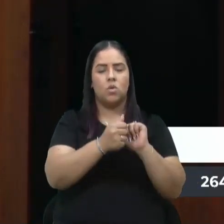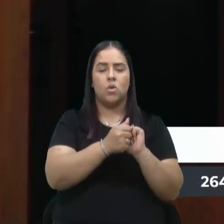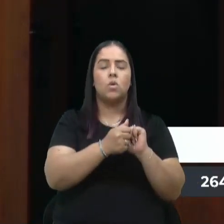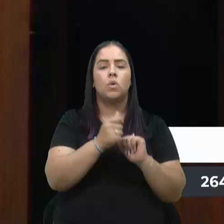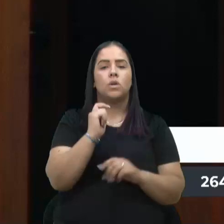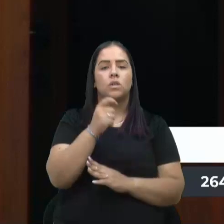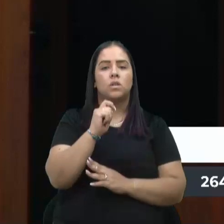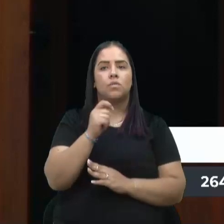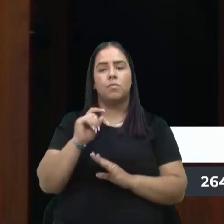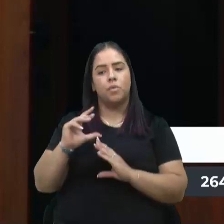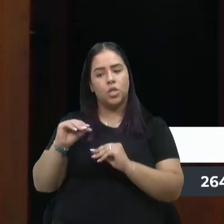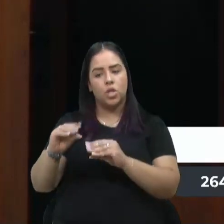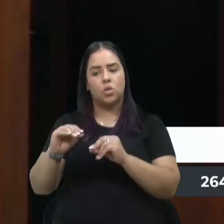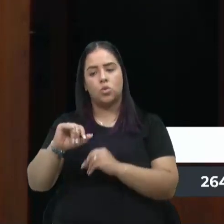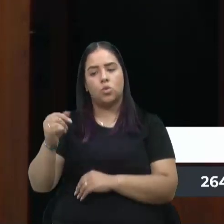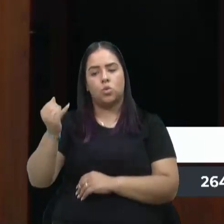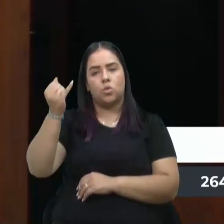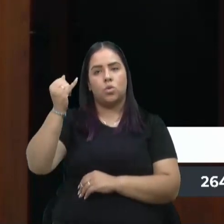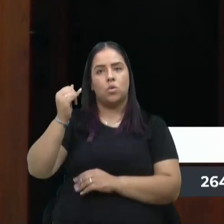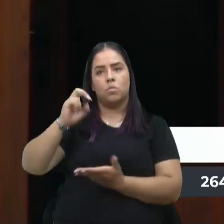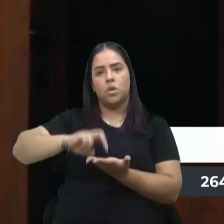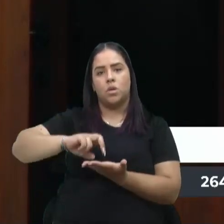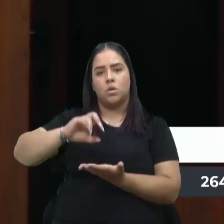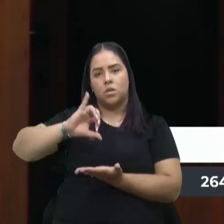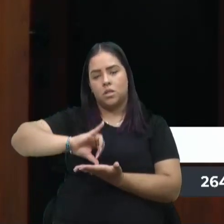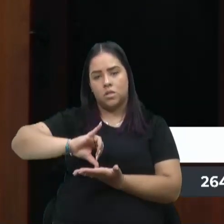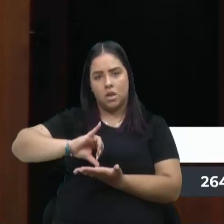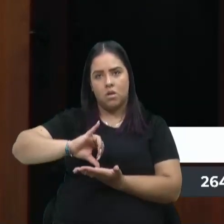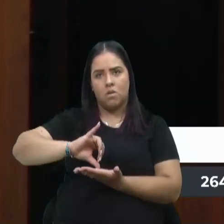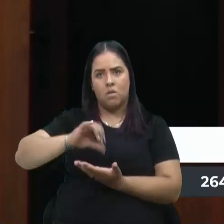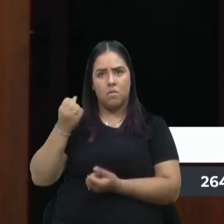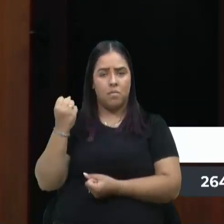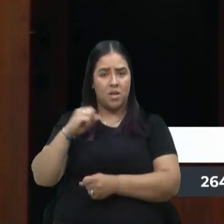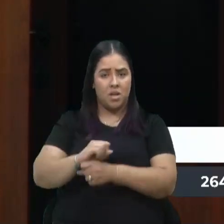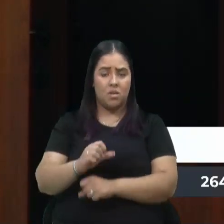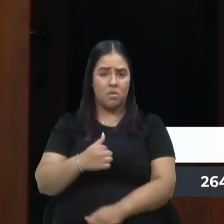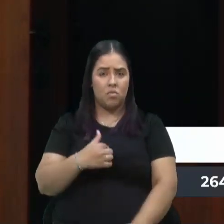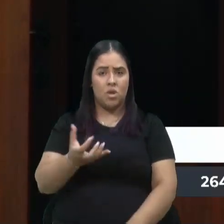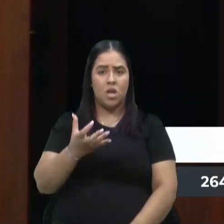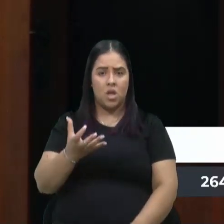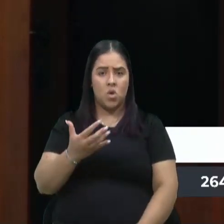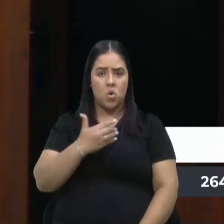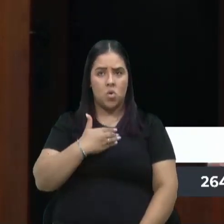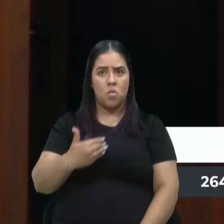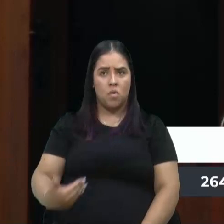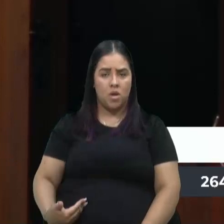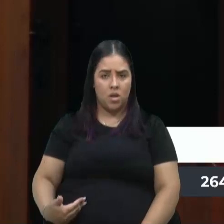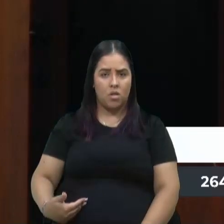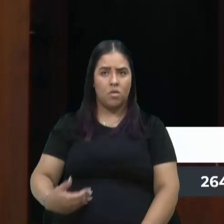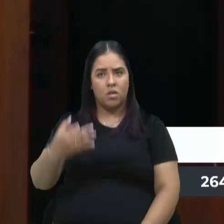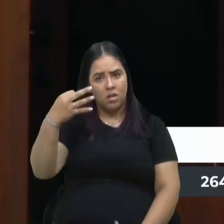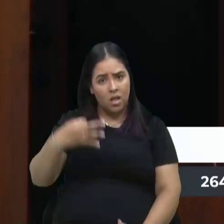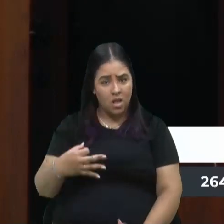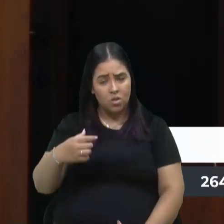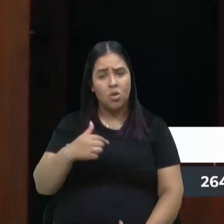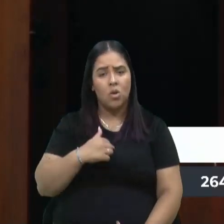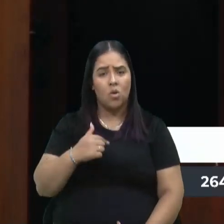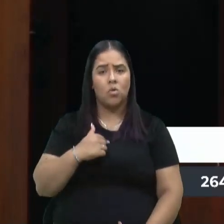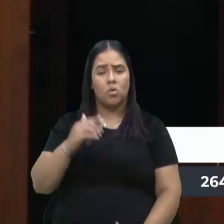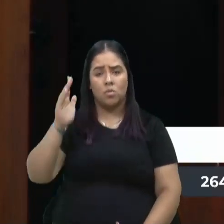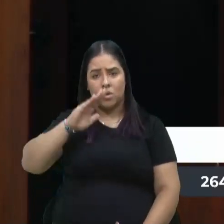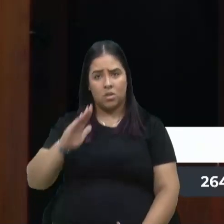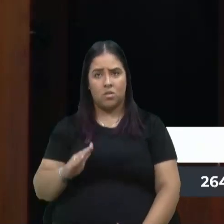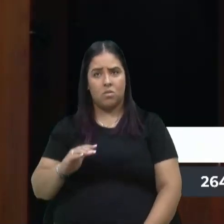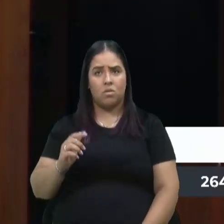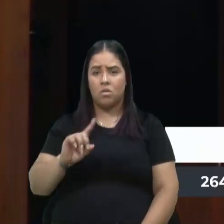nos juros do Banco Central. Pare. Eu quero que esse governo dê certo, eu sou brasileiro. Não foi